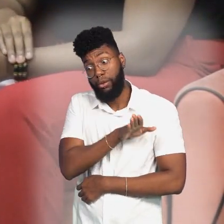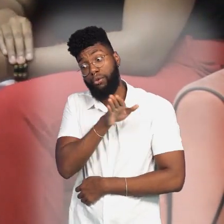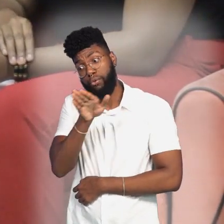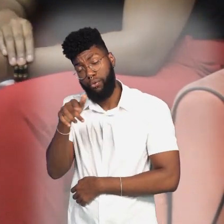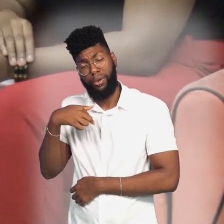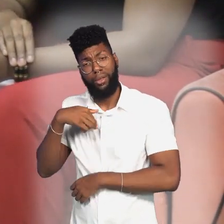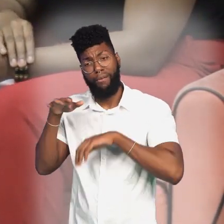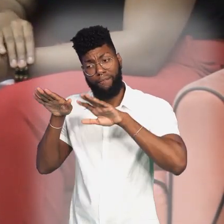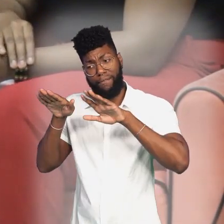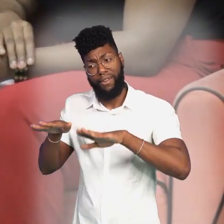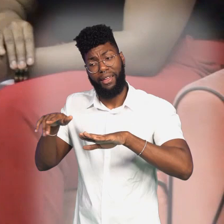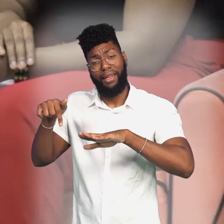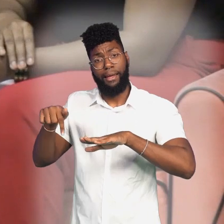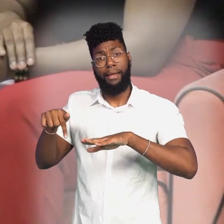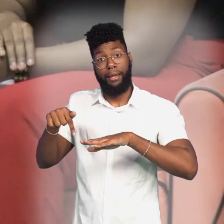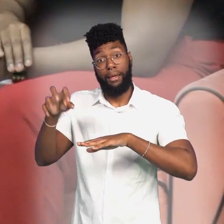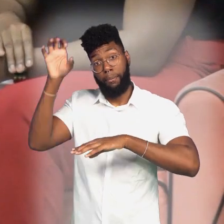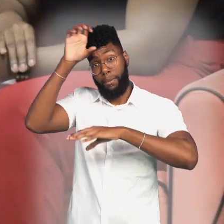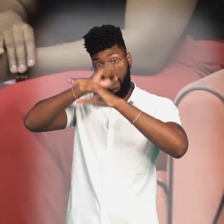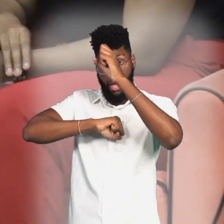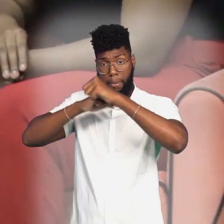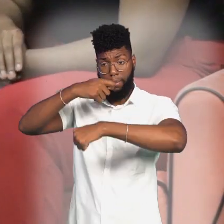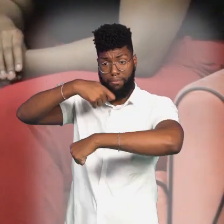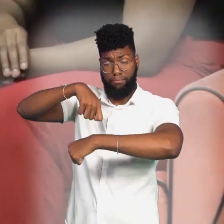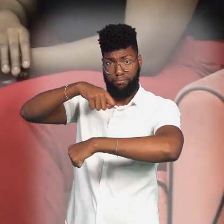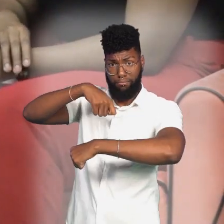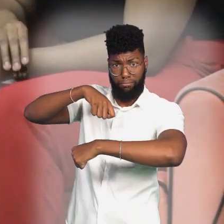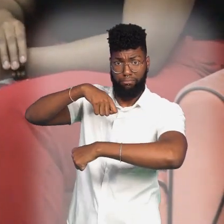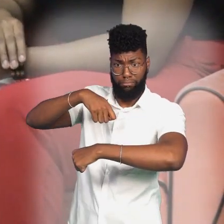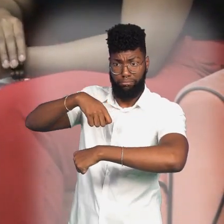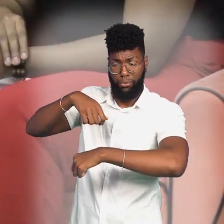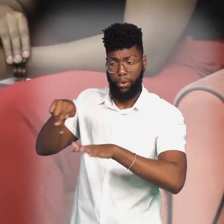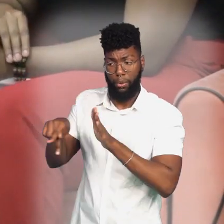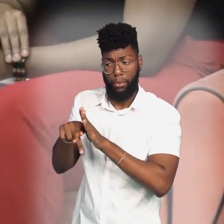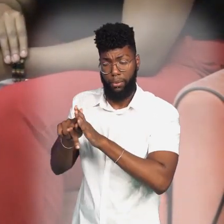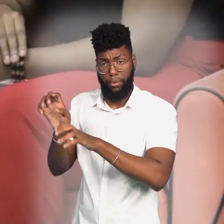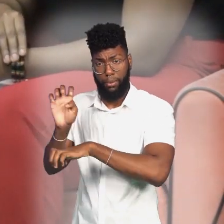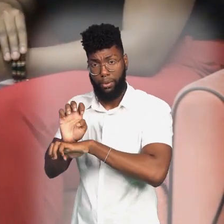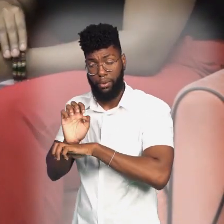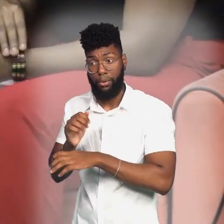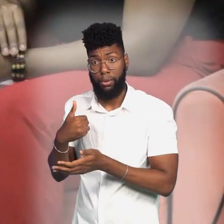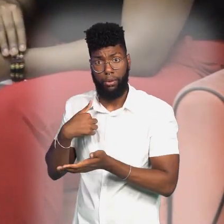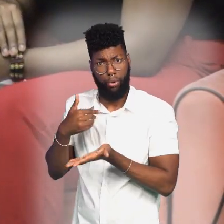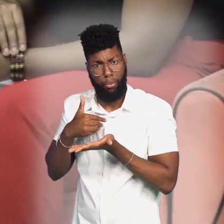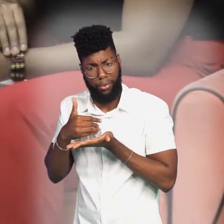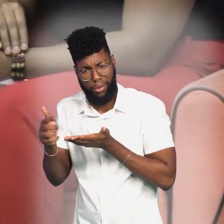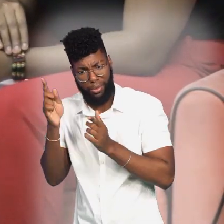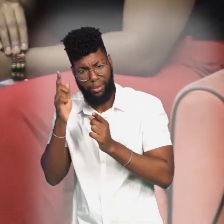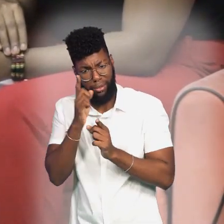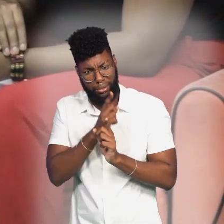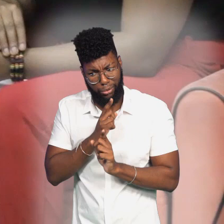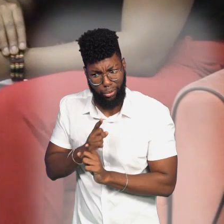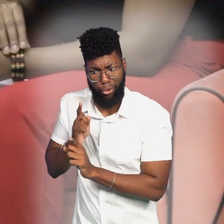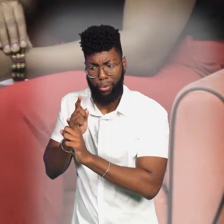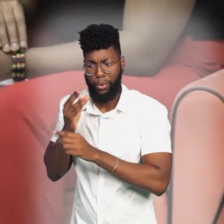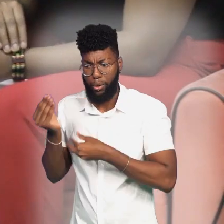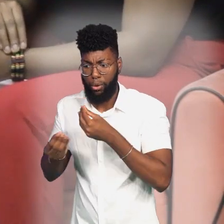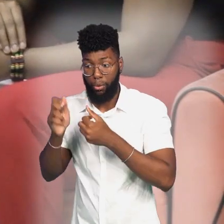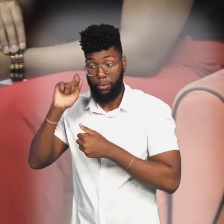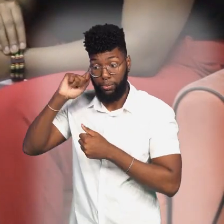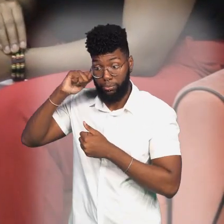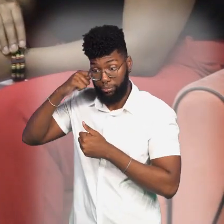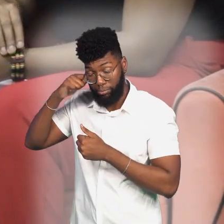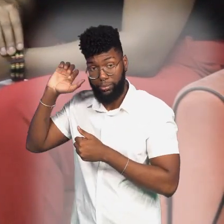eu fiquei para aprender a culinária mineira. Foi ali que eu comecei a descobrir a contribuição africana. Por